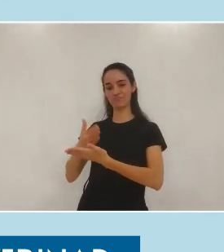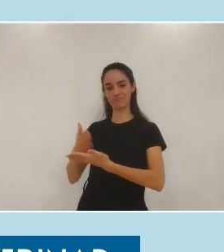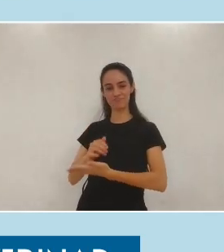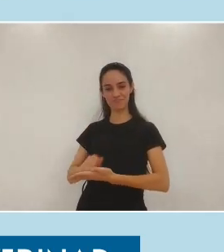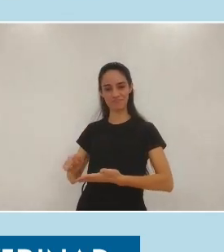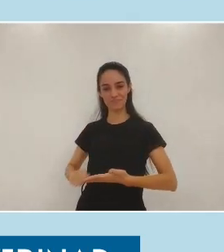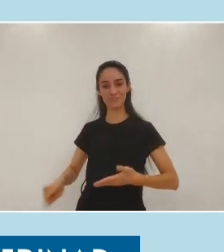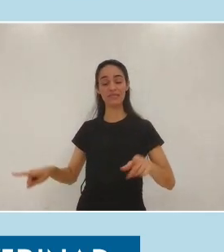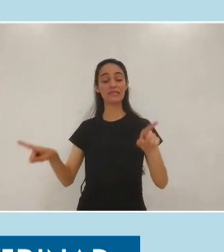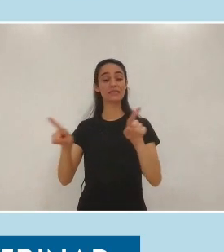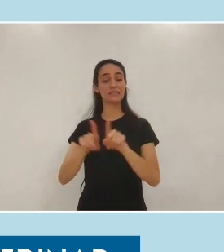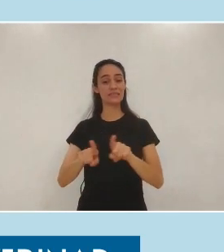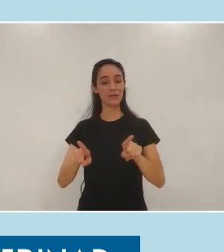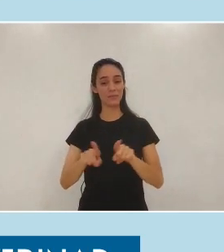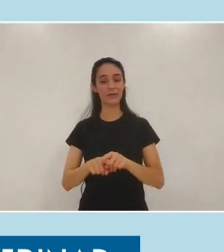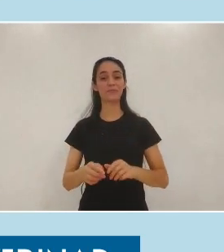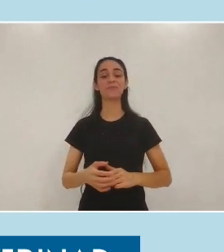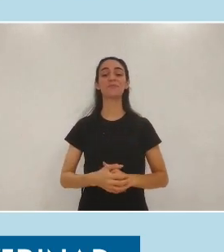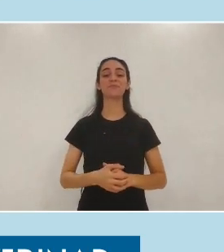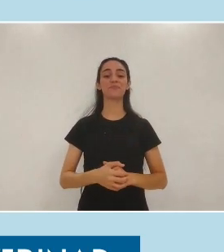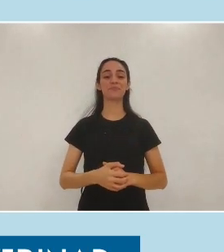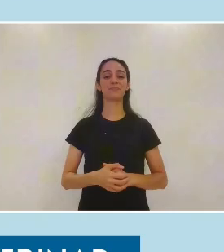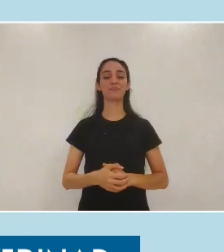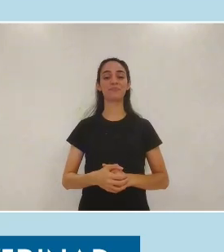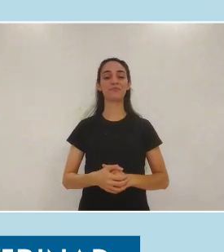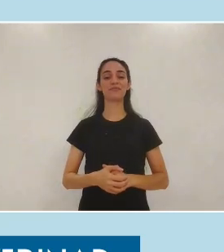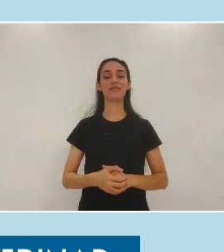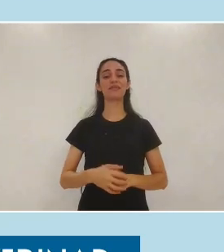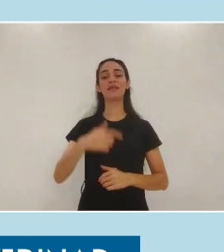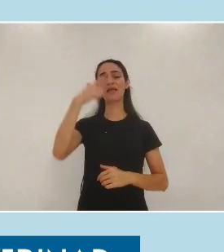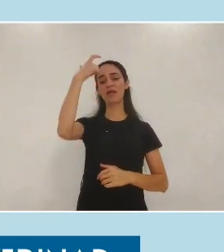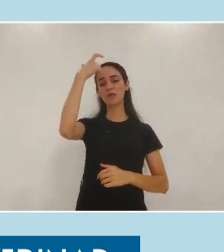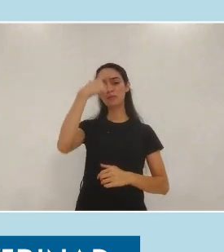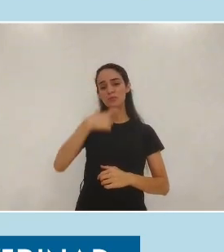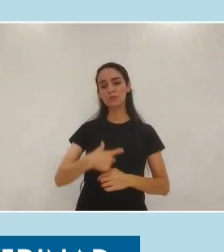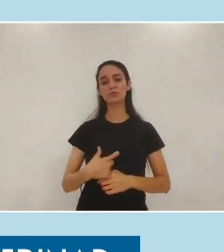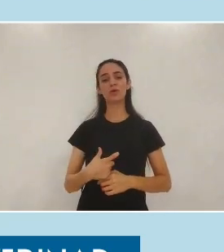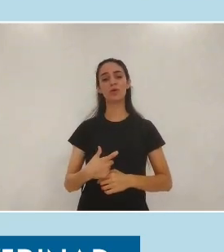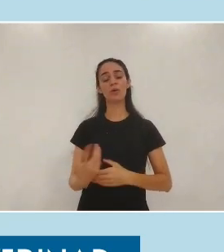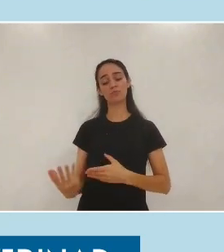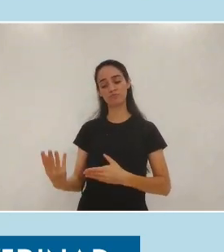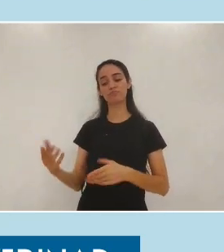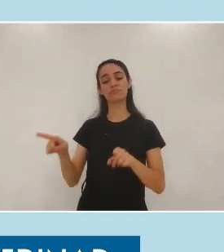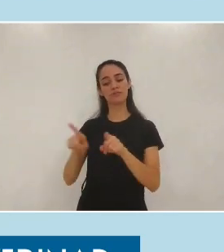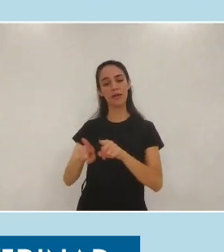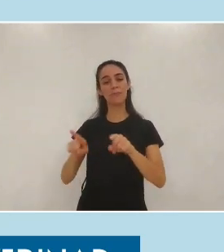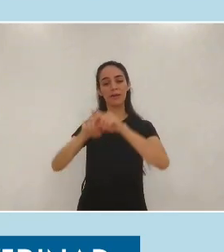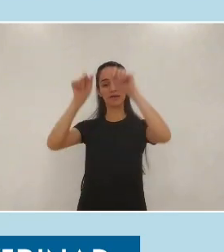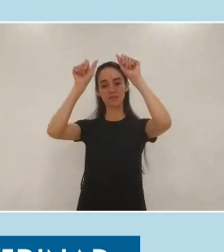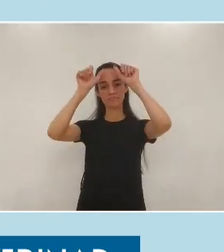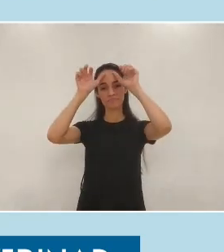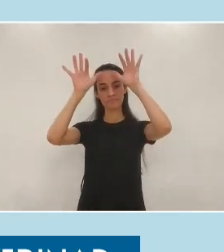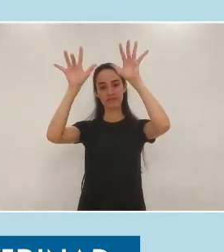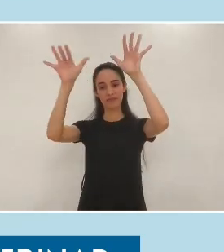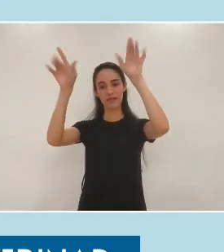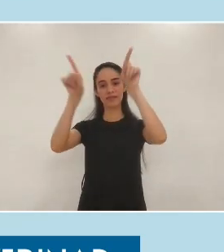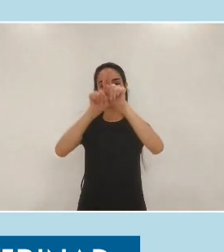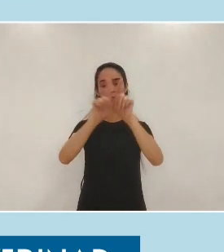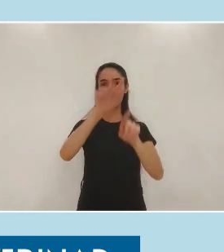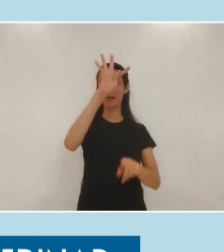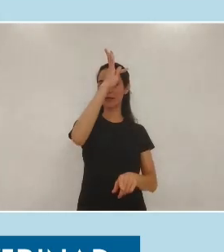também, Elisângela também é uma mulher dentro do espectro autista, eu tenho TDAH, e eu